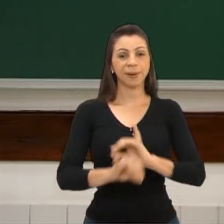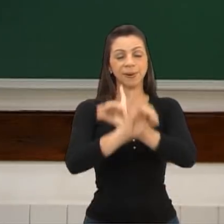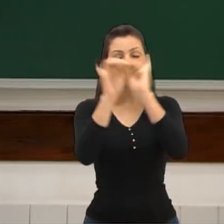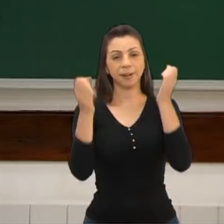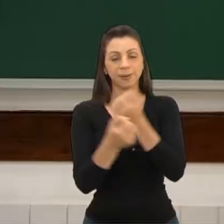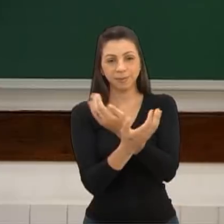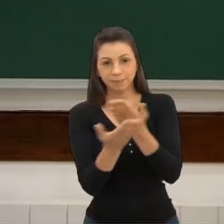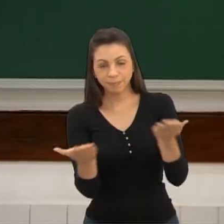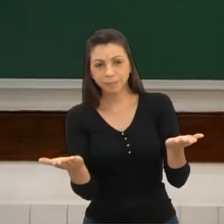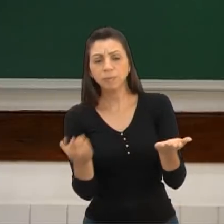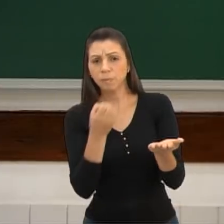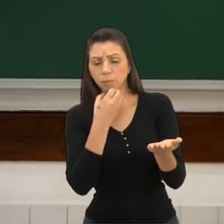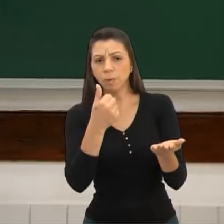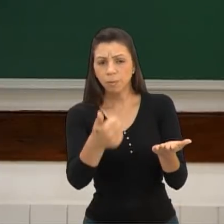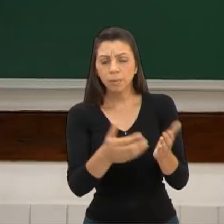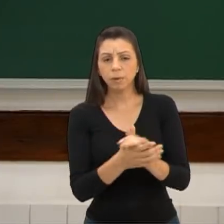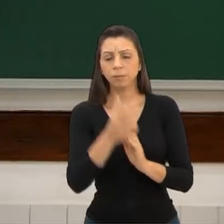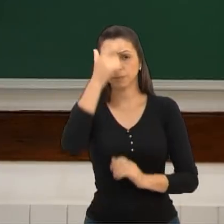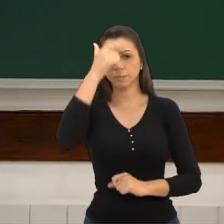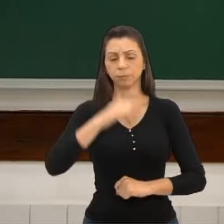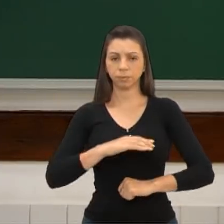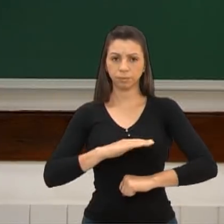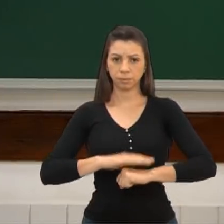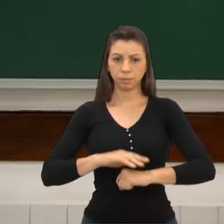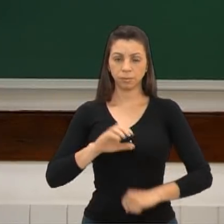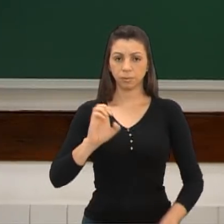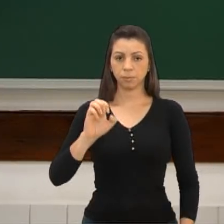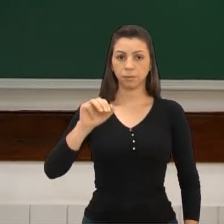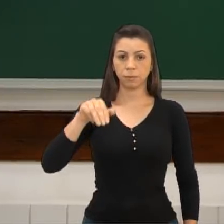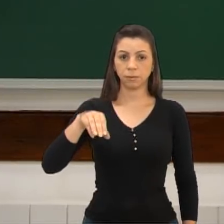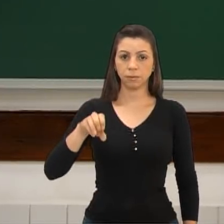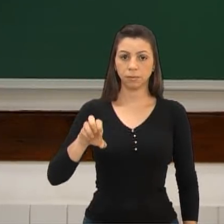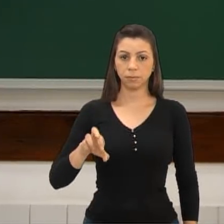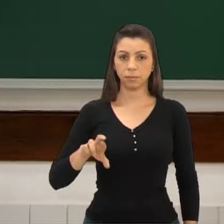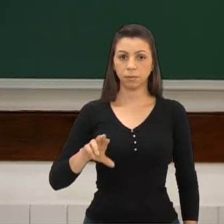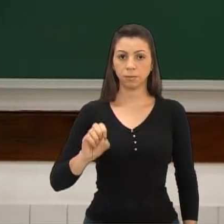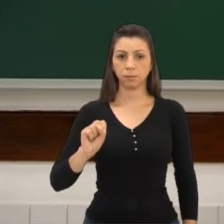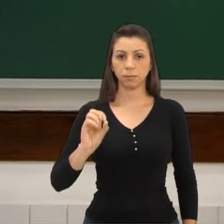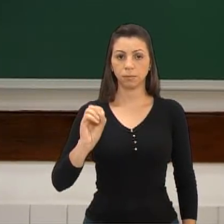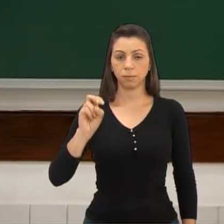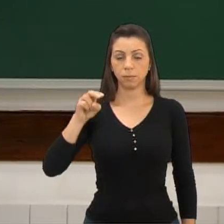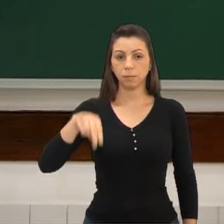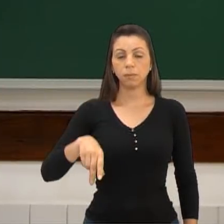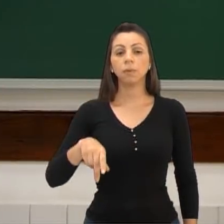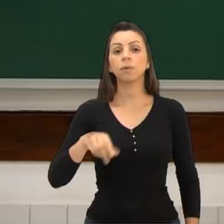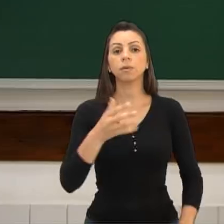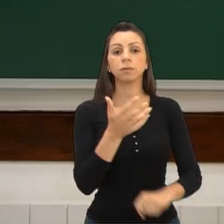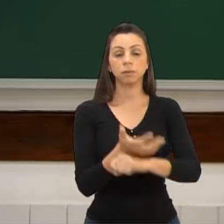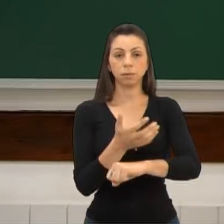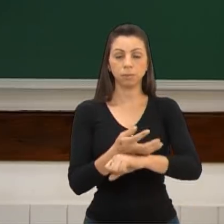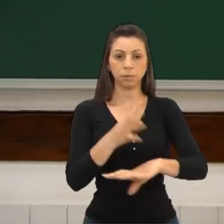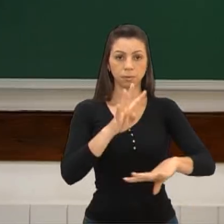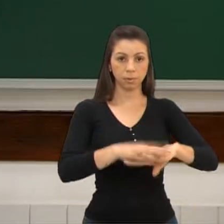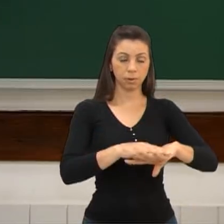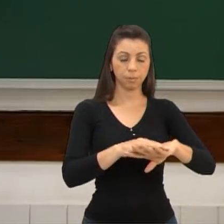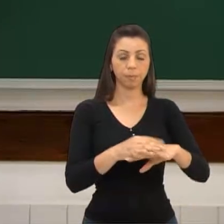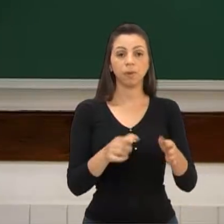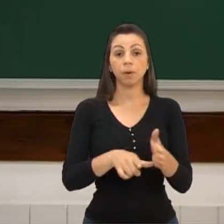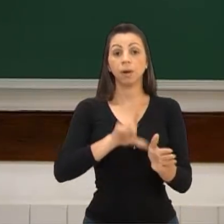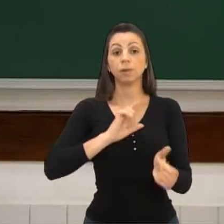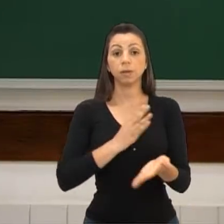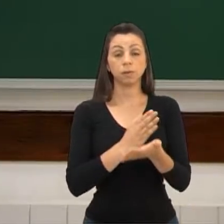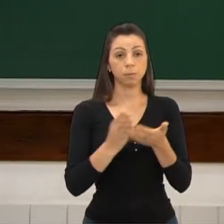Olá, alunos, tudo bem? Me chamo Emerson, professor de matemática, e gostaria de dar um aviso para vocês antes